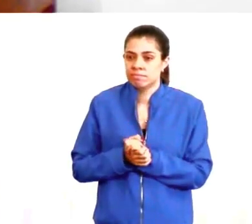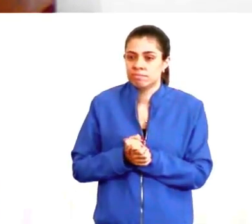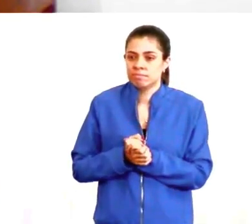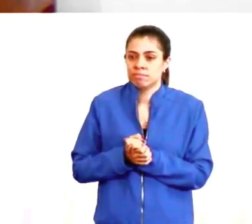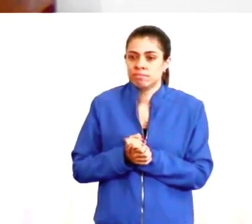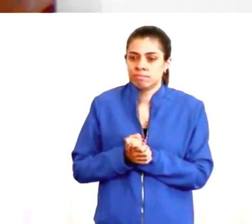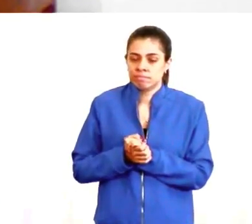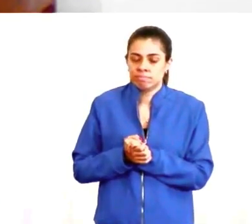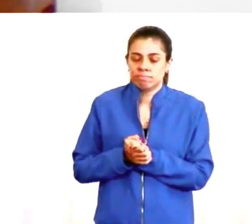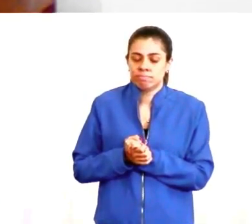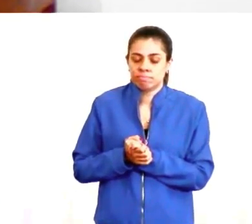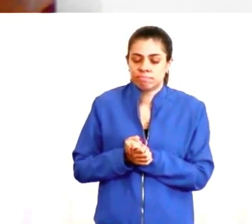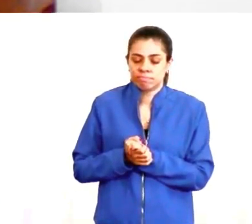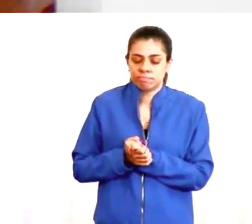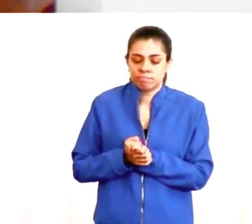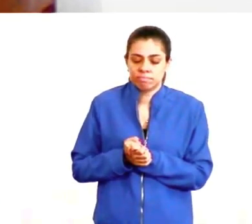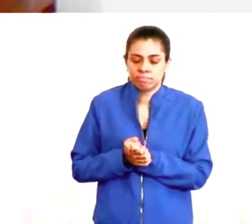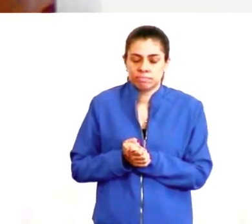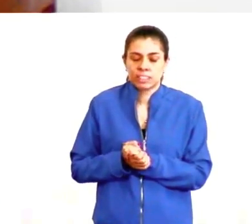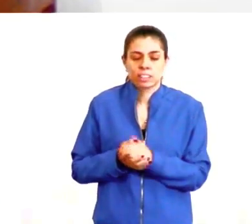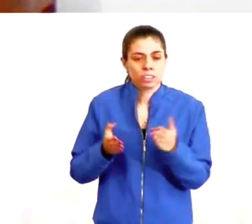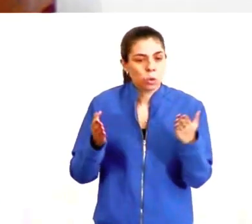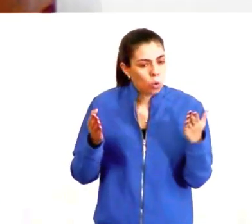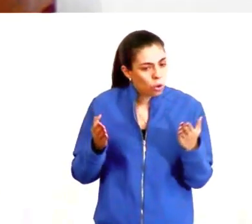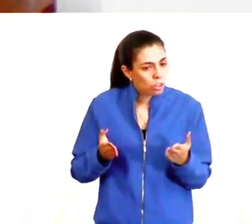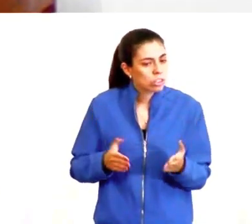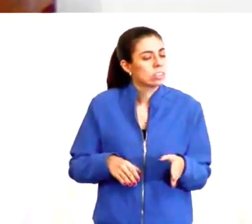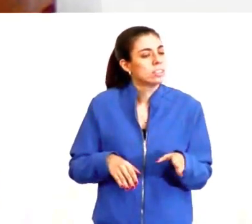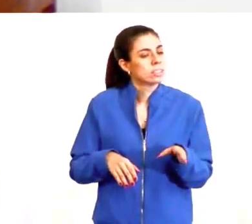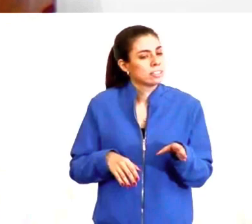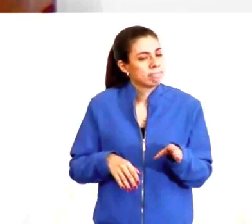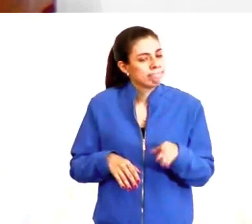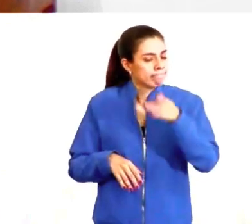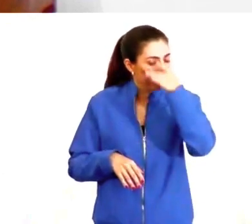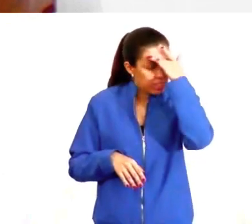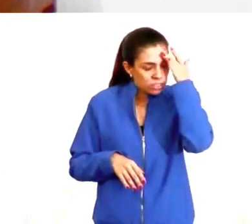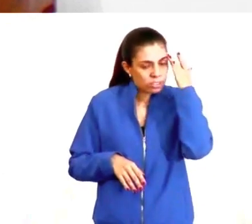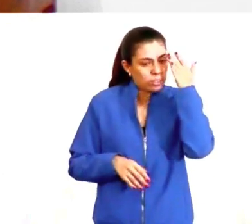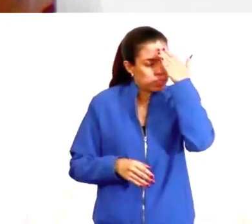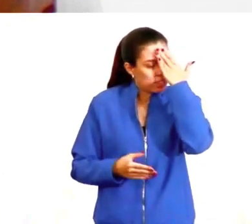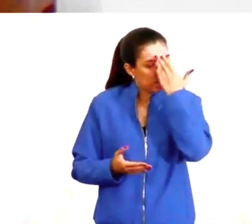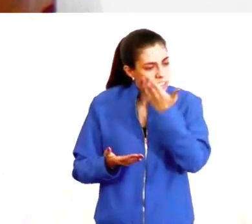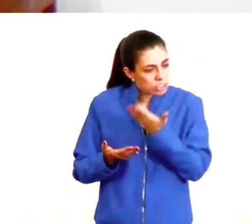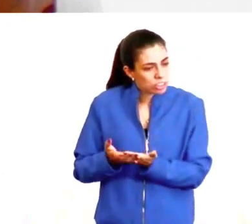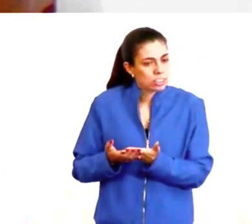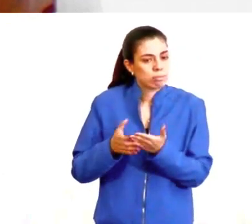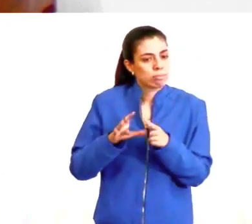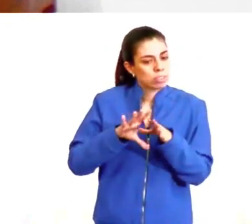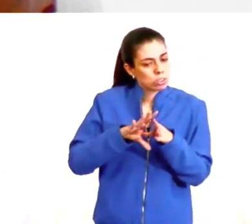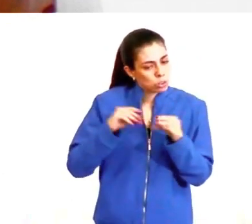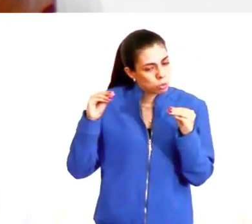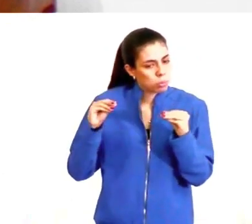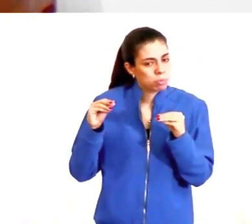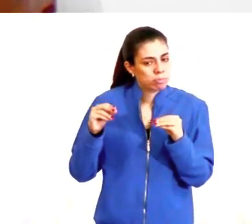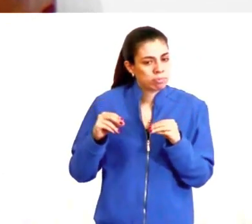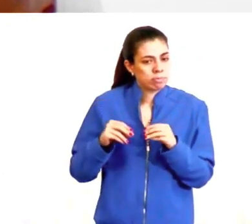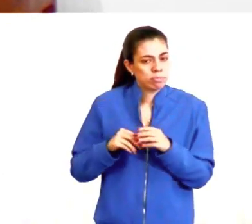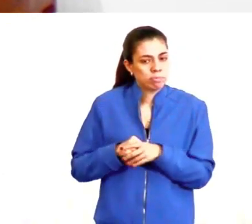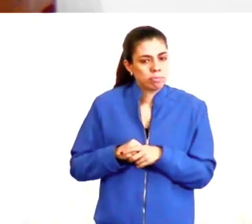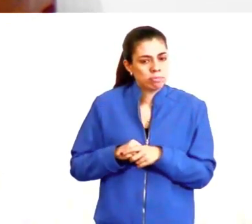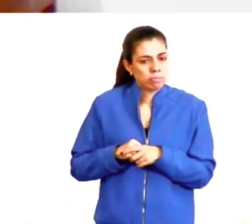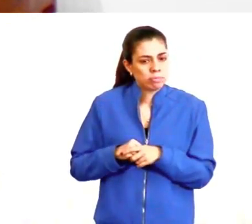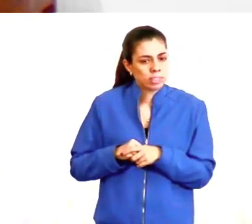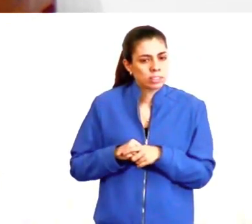Pois essa versão, até o dia de hoje, é tida como uma das possibilidades.